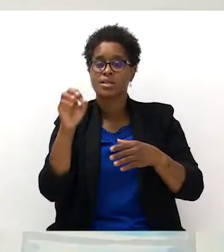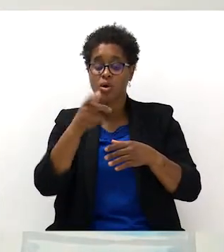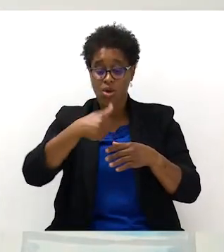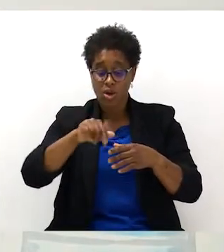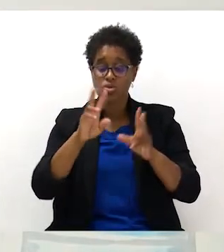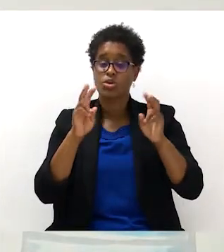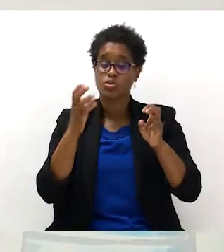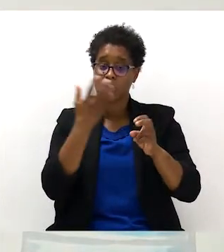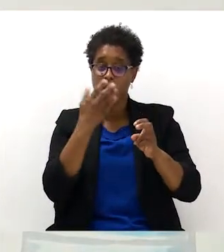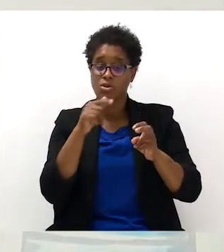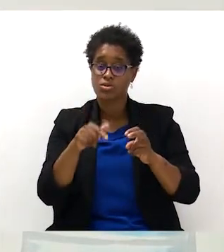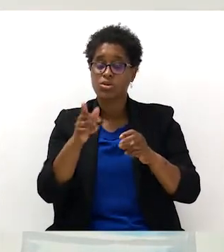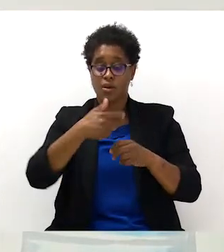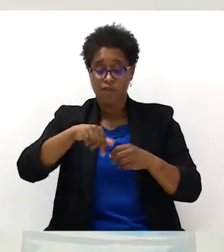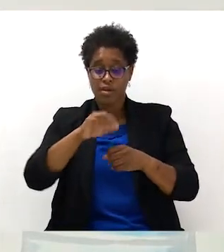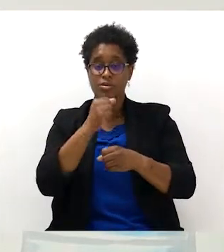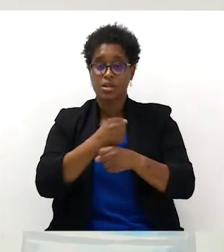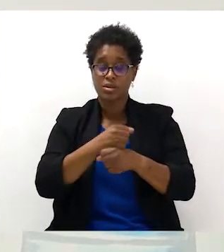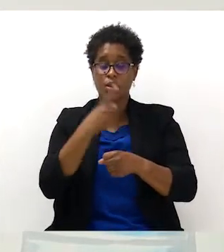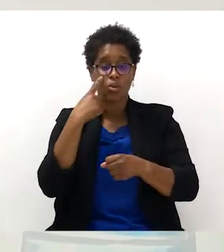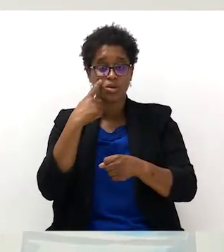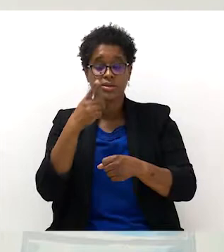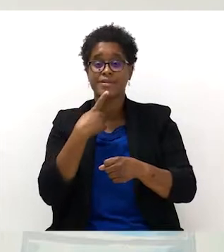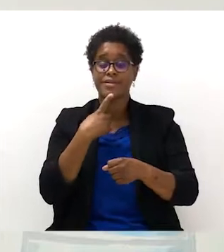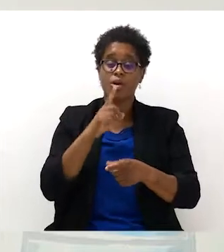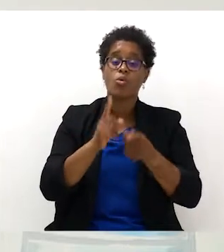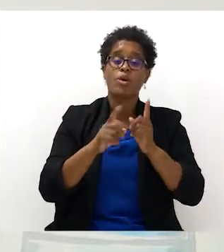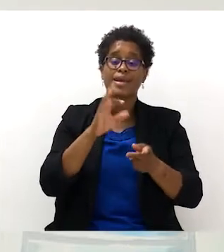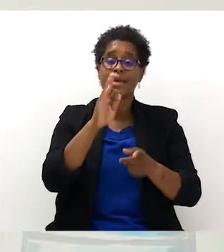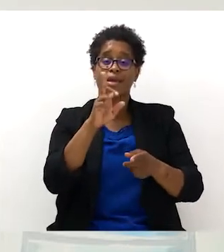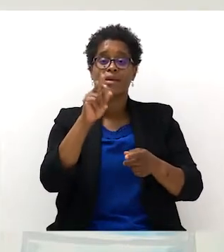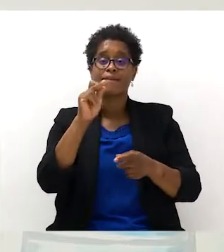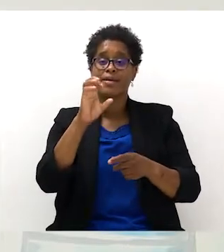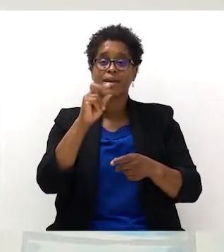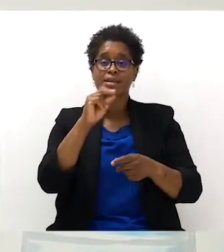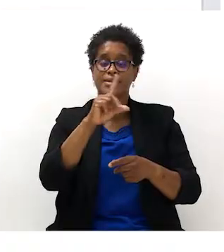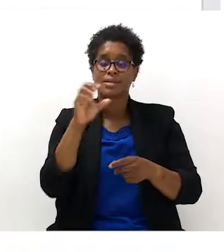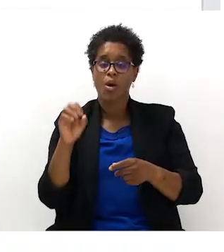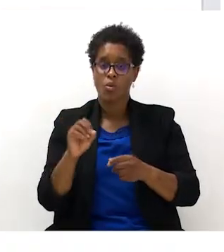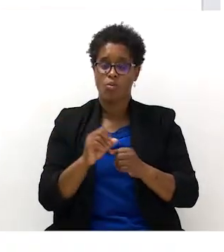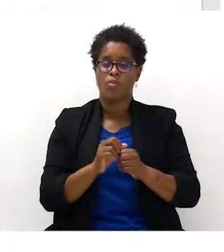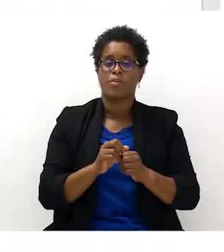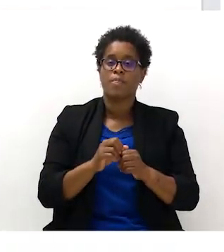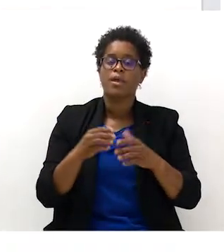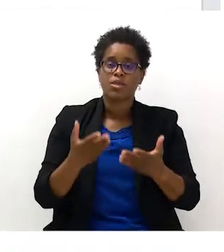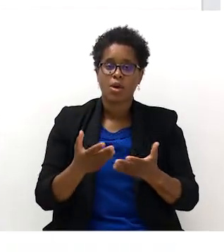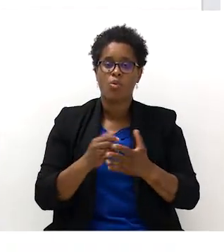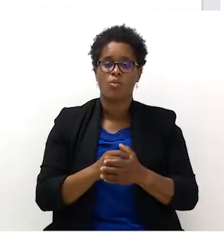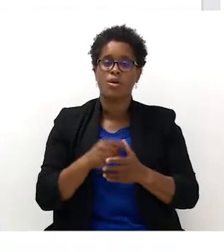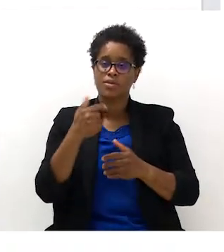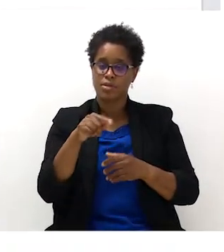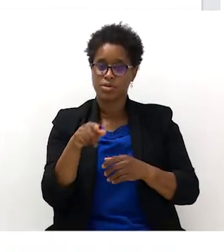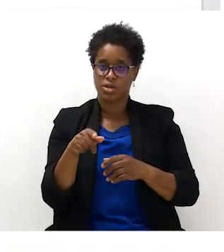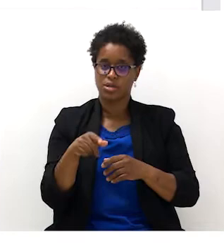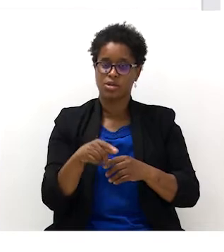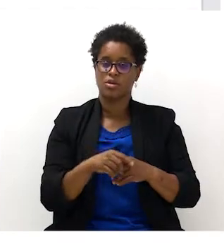de hoje. Vamos trabalhar, conhecer, entender o que significa fração. Então, temos aqui,